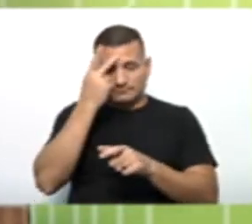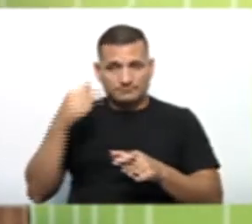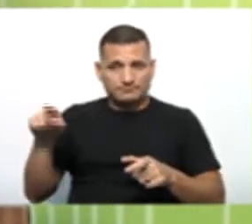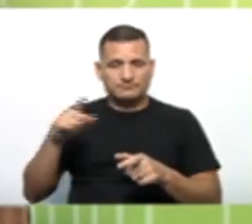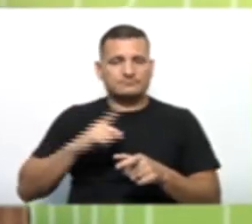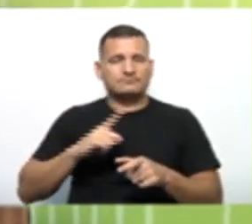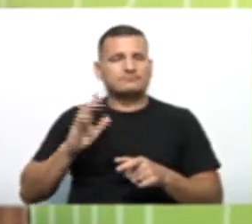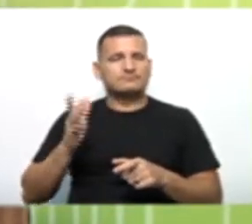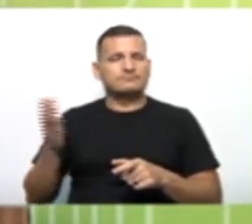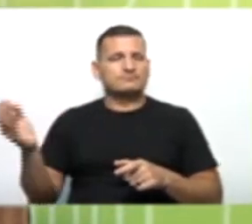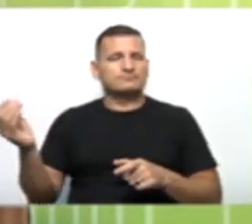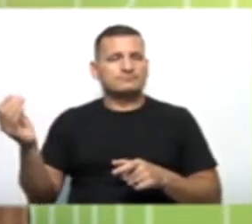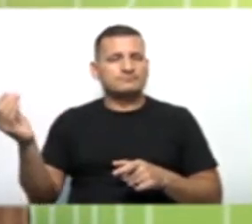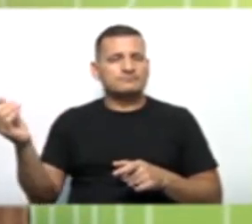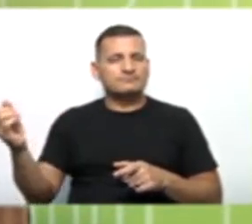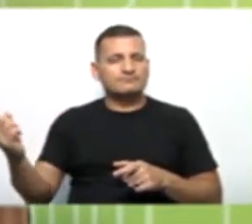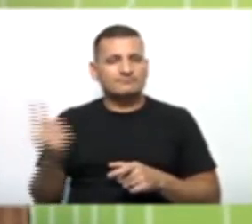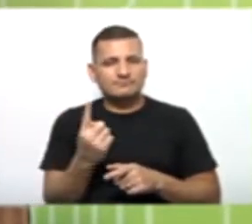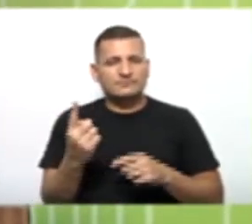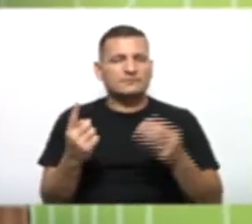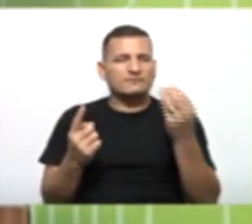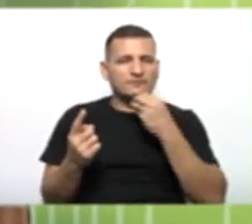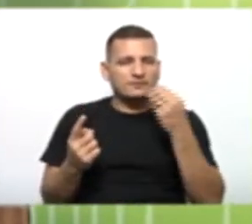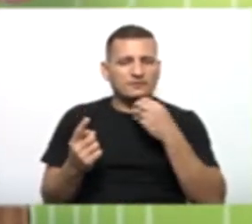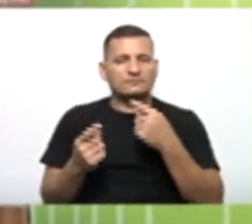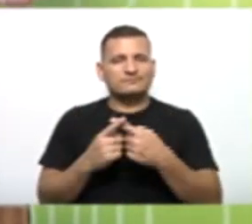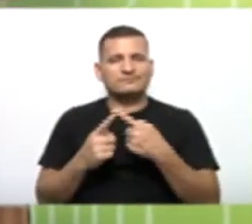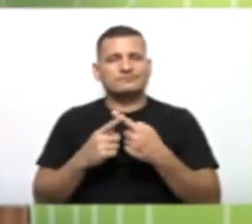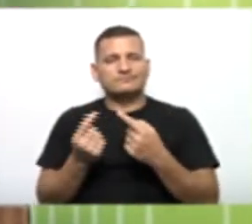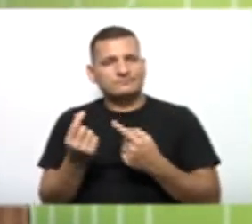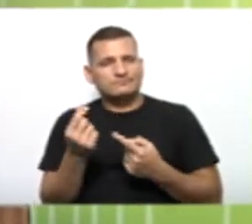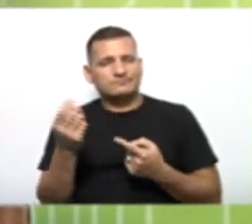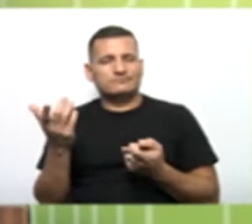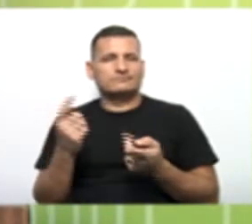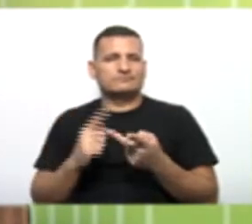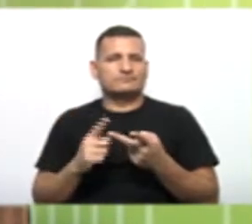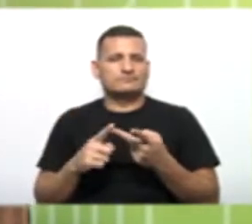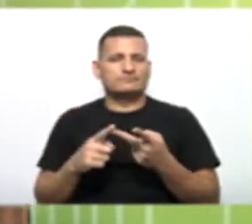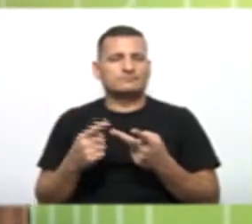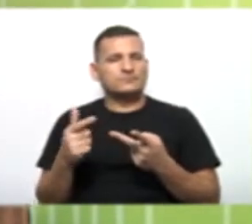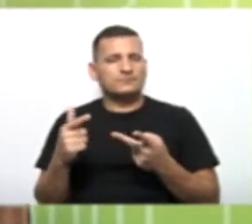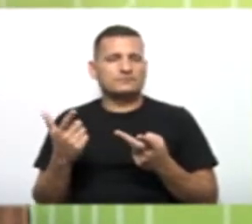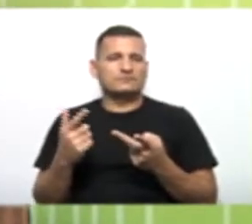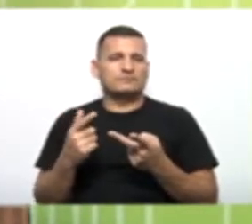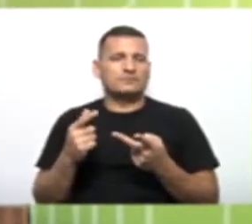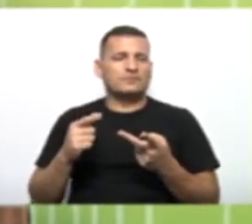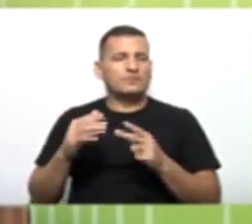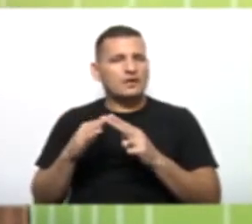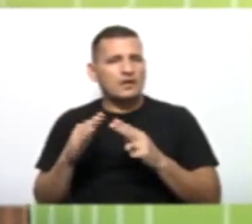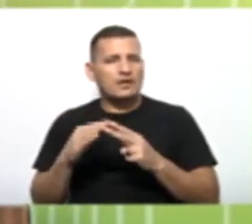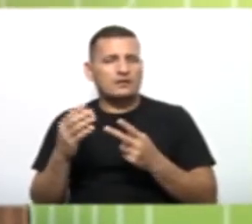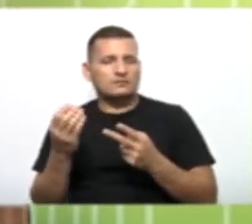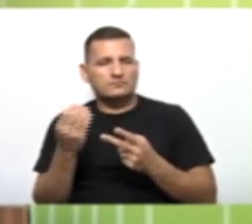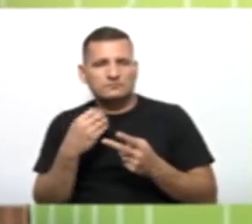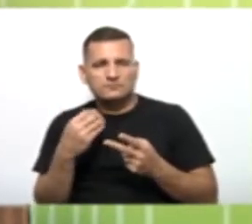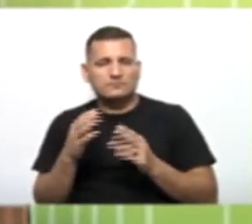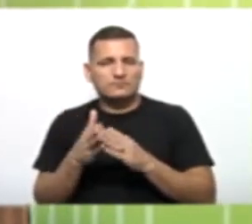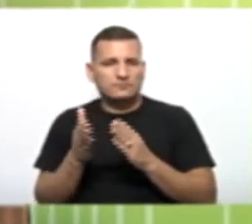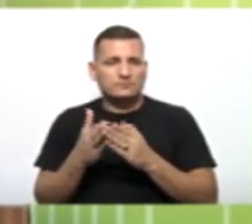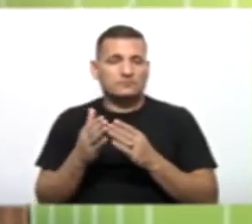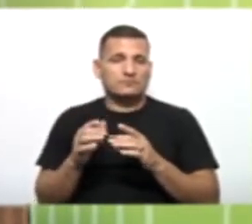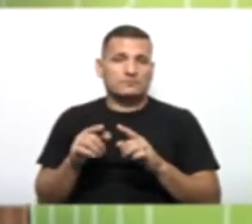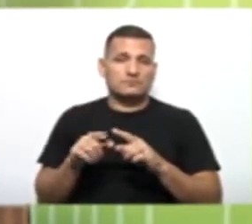e vulneráveis em termos de condições socioeconômicas do ambiente que elas vivem mas evidentemente